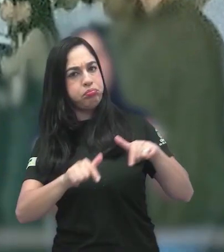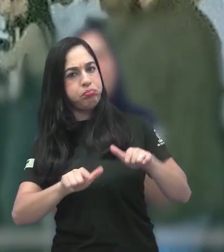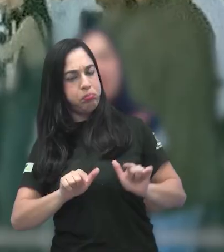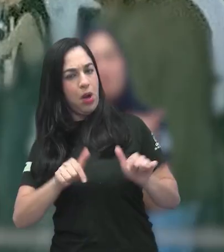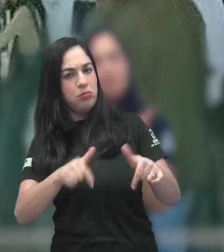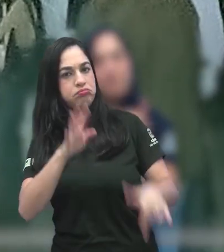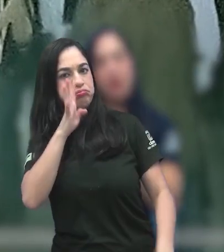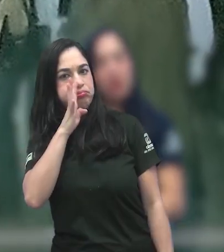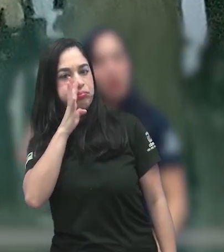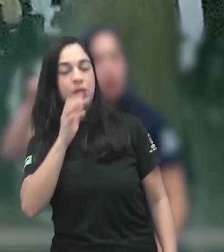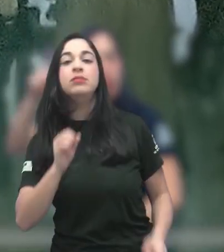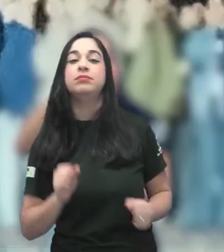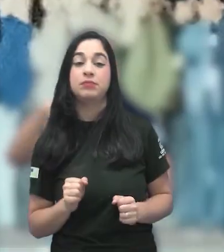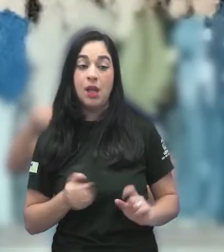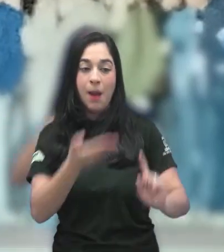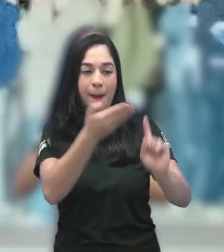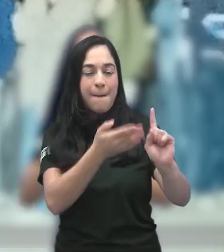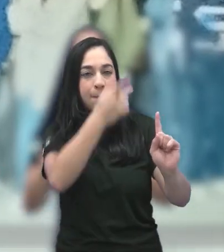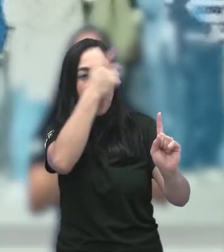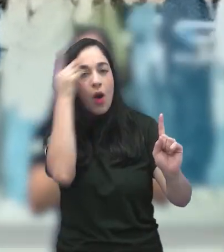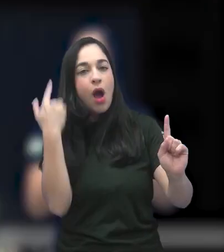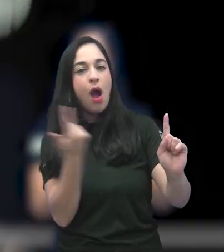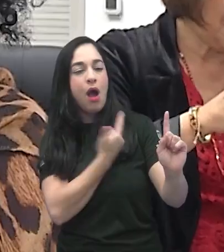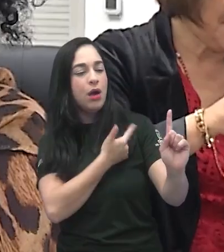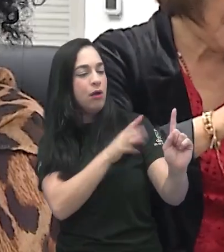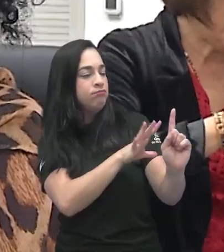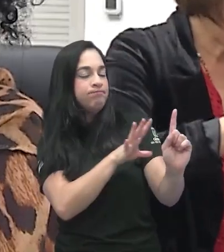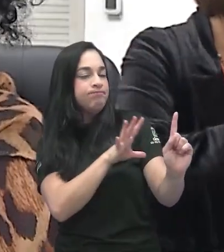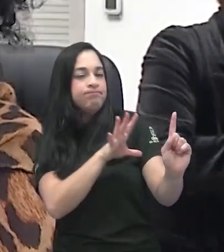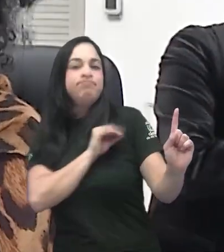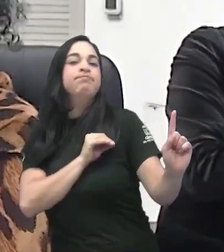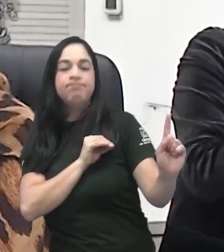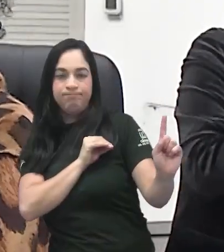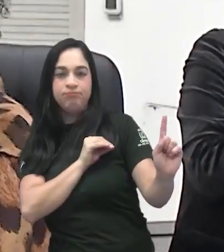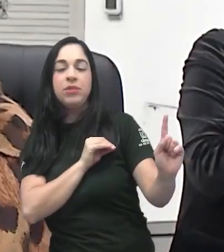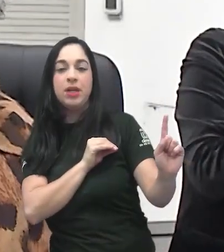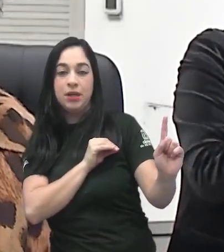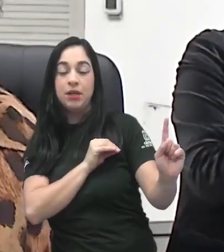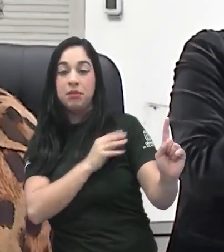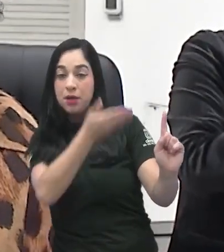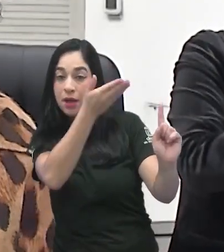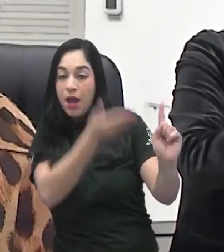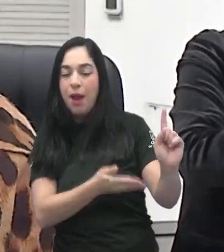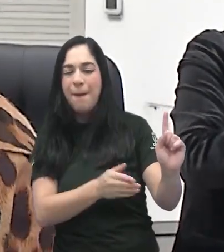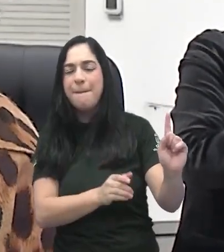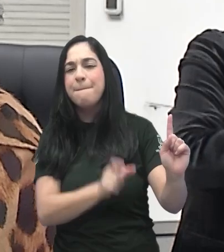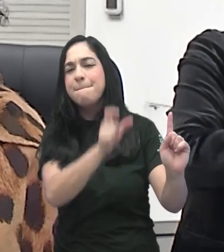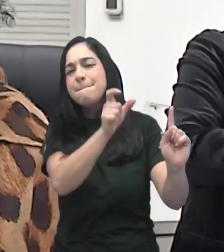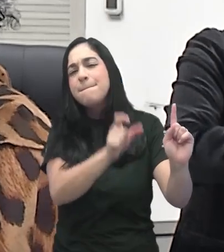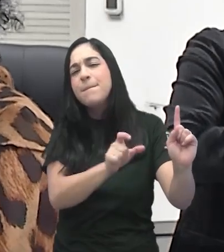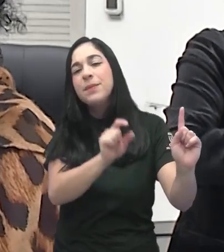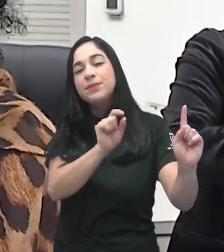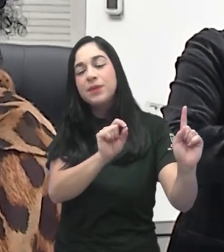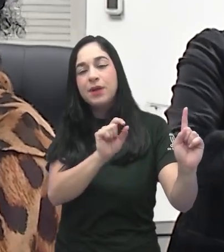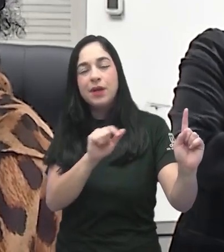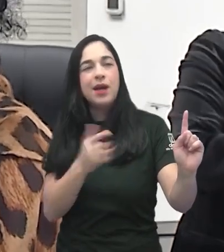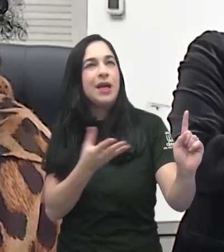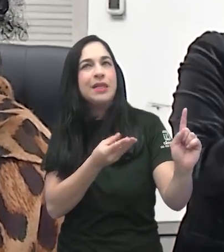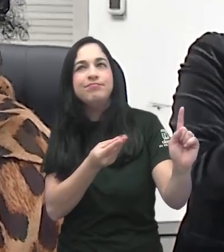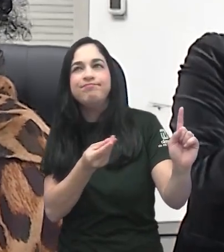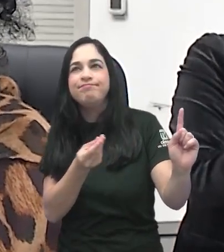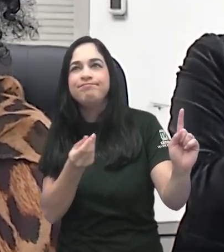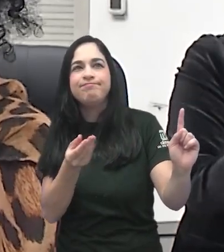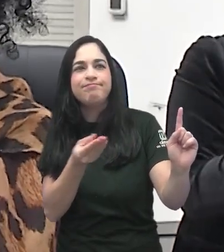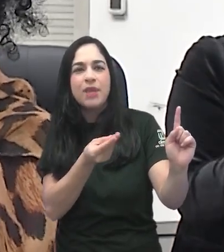uma trajetória de admiração no meio sindical. É sempre aquela pessoa que inspira nós, né? Então, é um